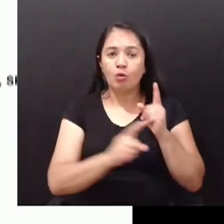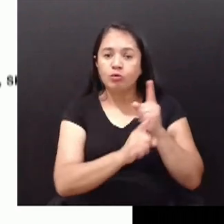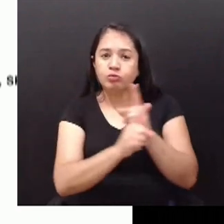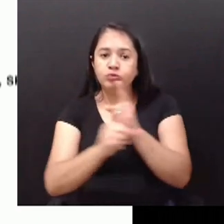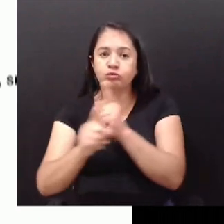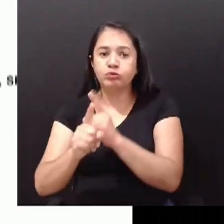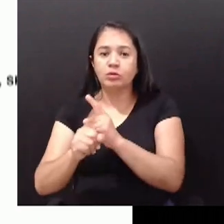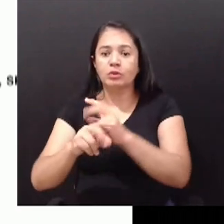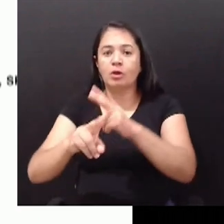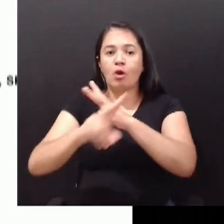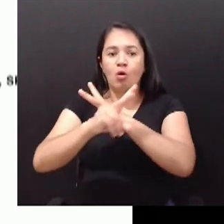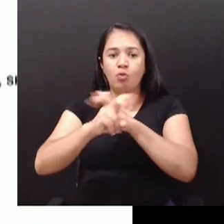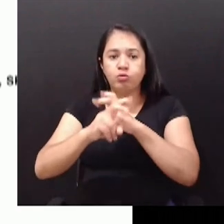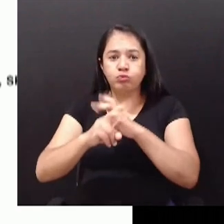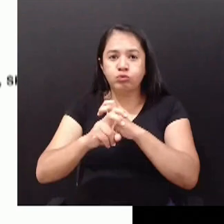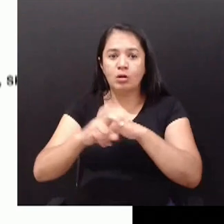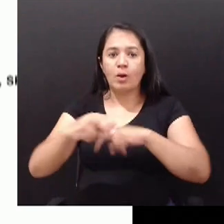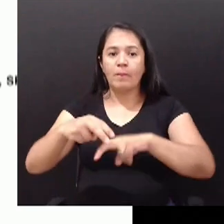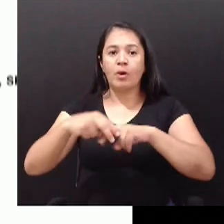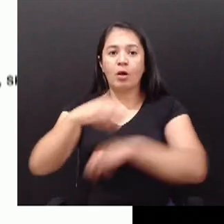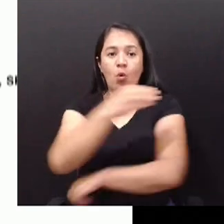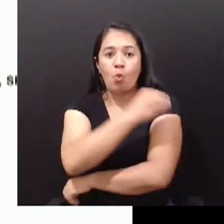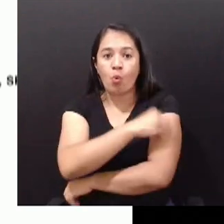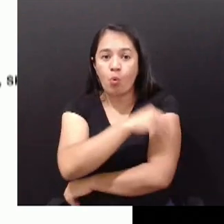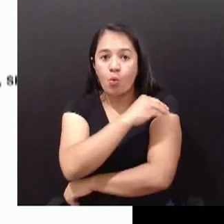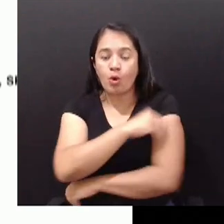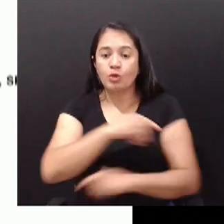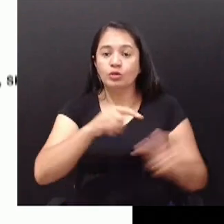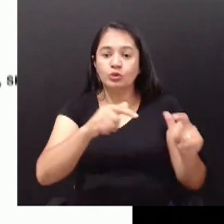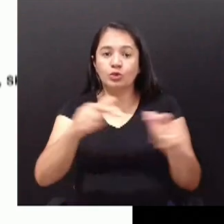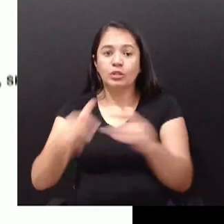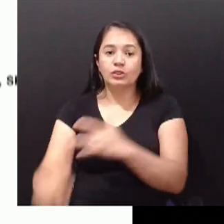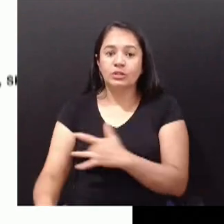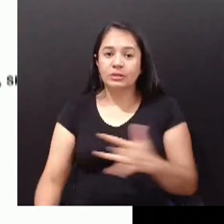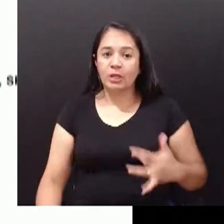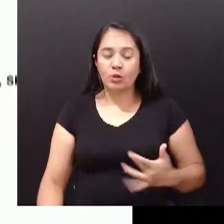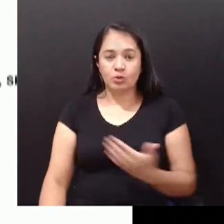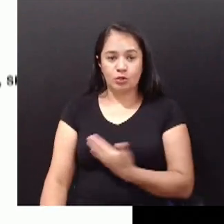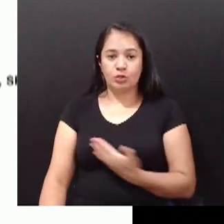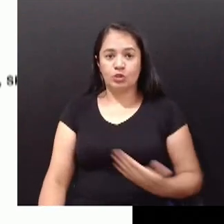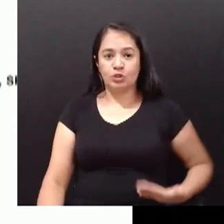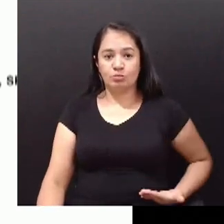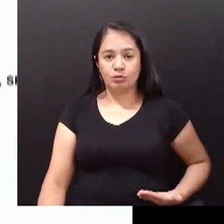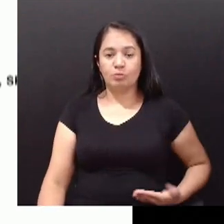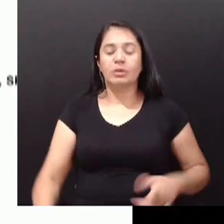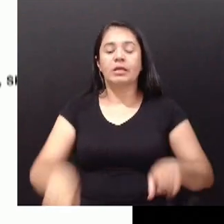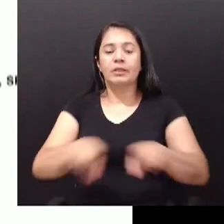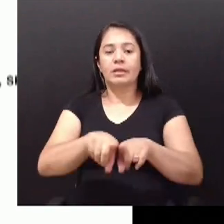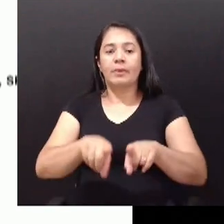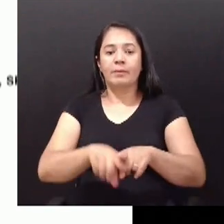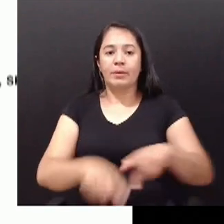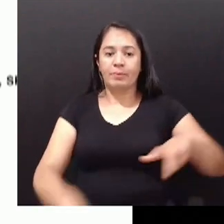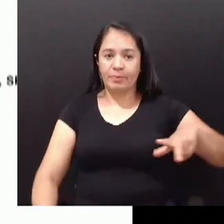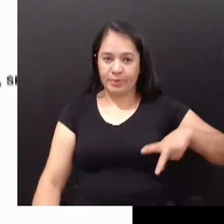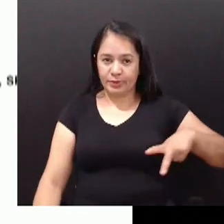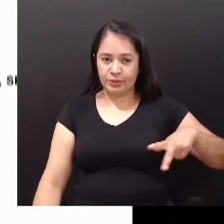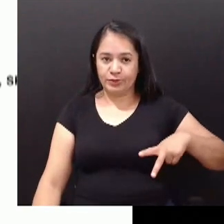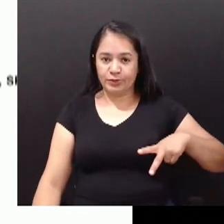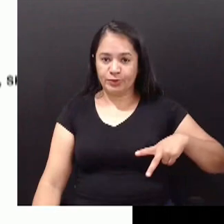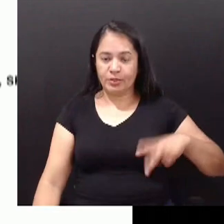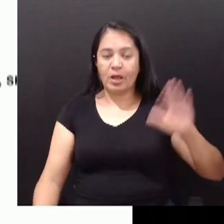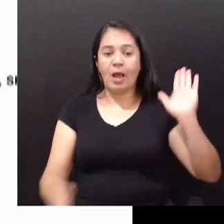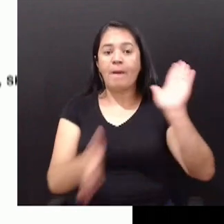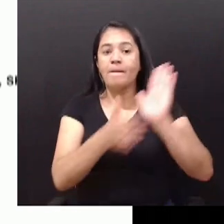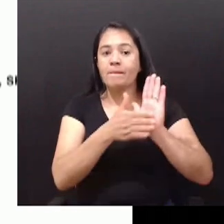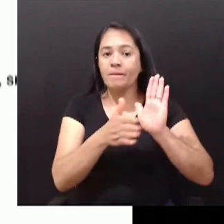intoxicação por metanol em unidades de saúde públicas e privadas do município. A proposta atende